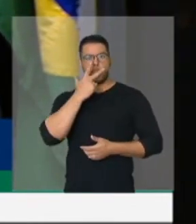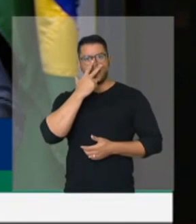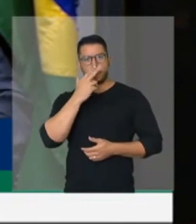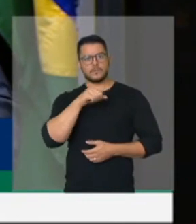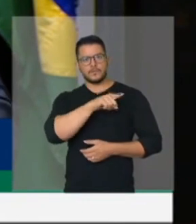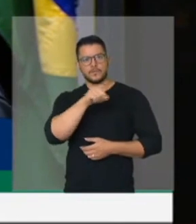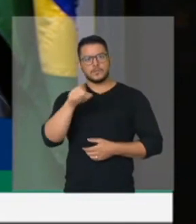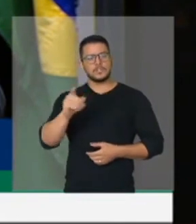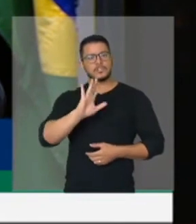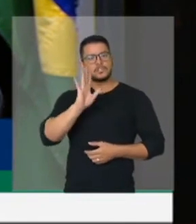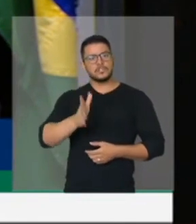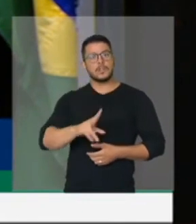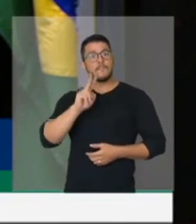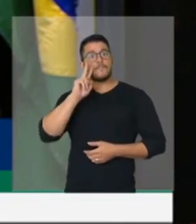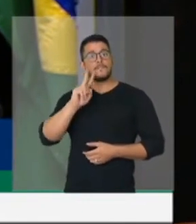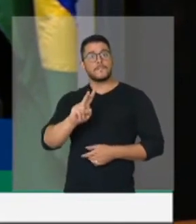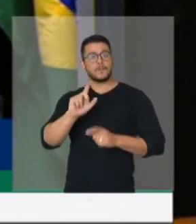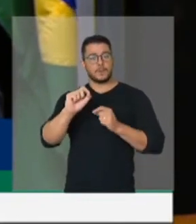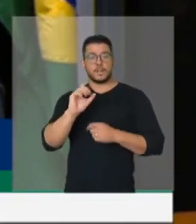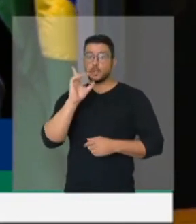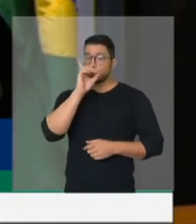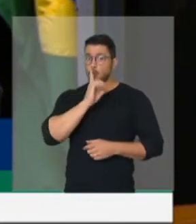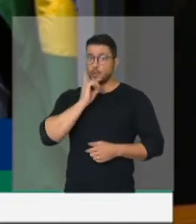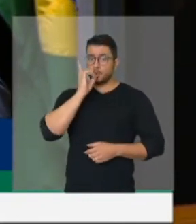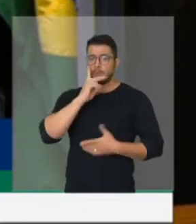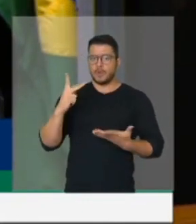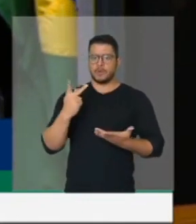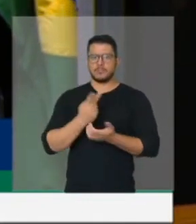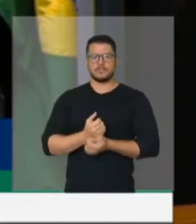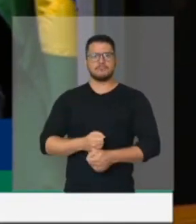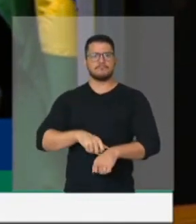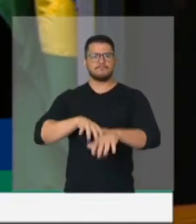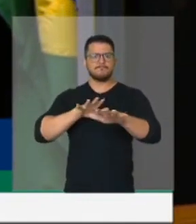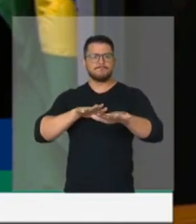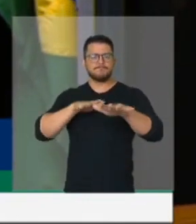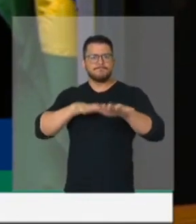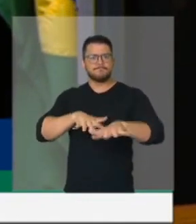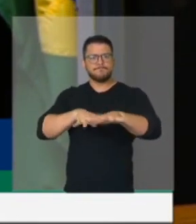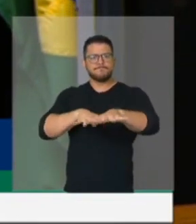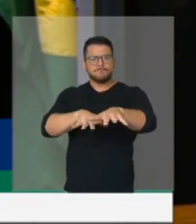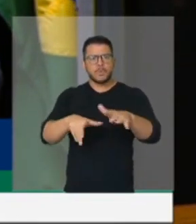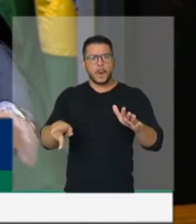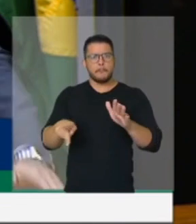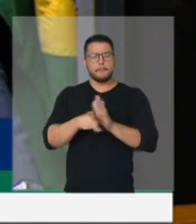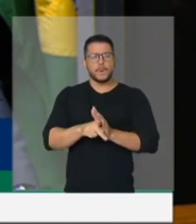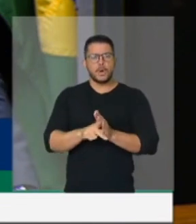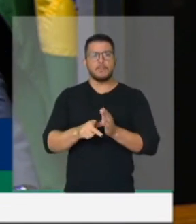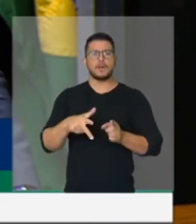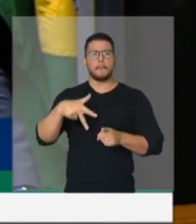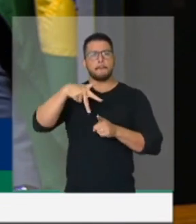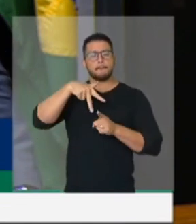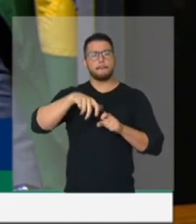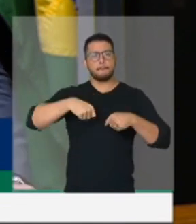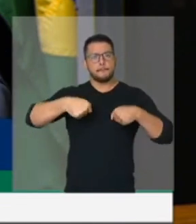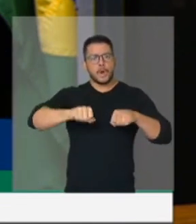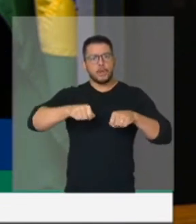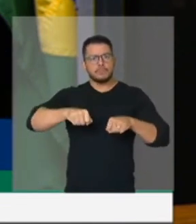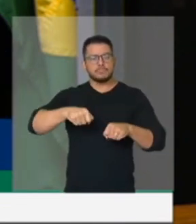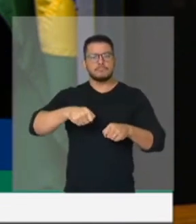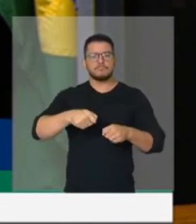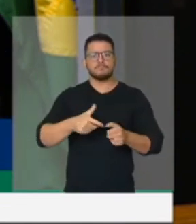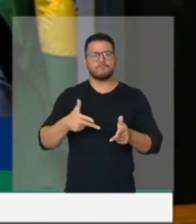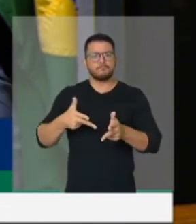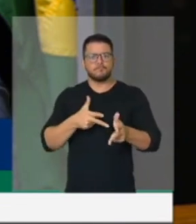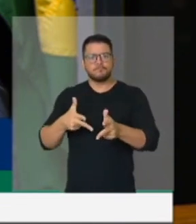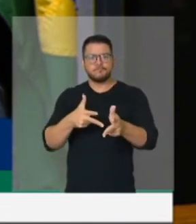Mega manifestação que houve neste domingo uma motor ciata organizada por apoiadores do presidente bolsonaro A